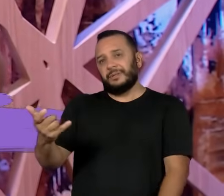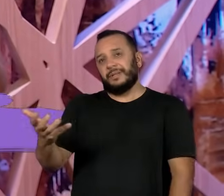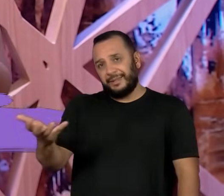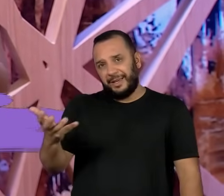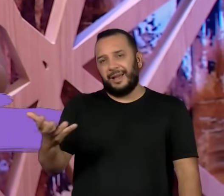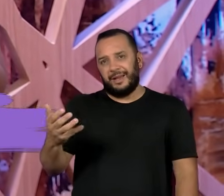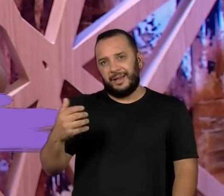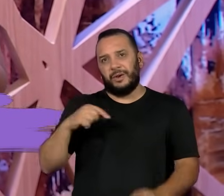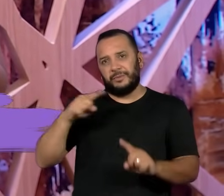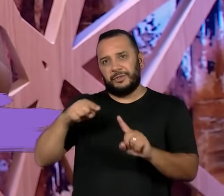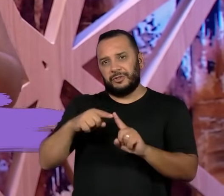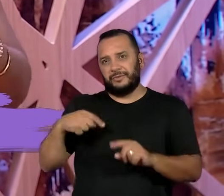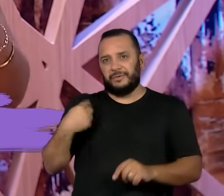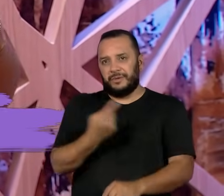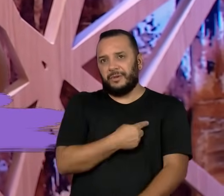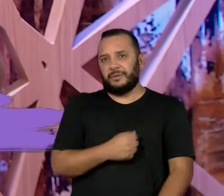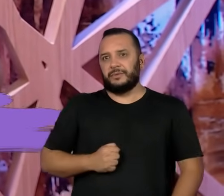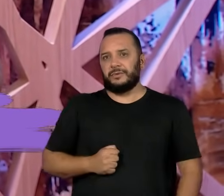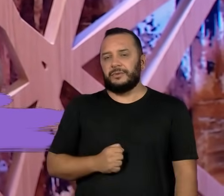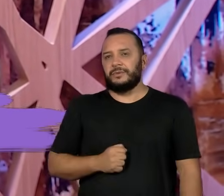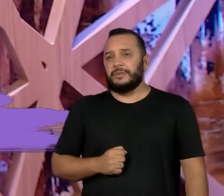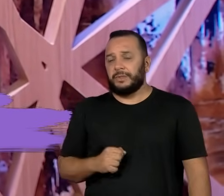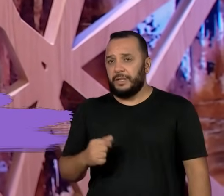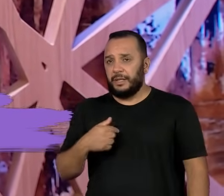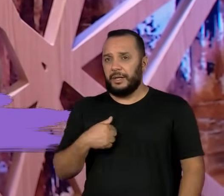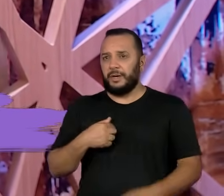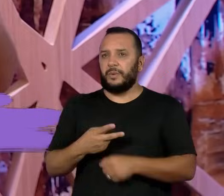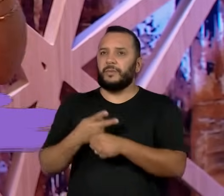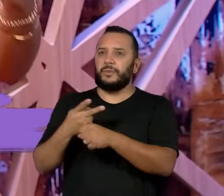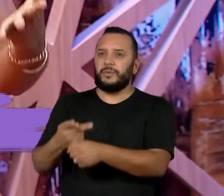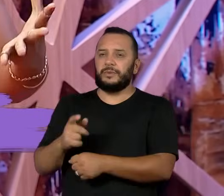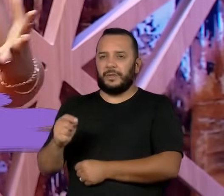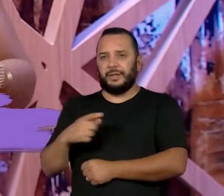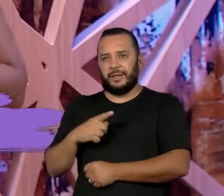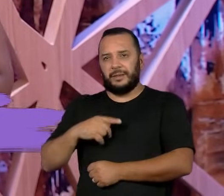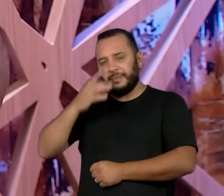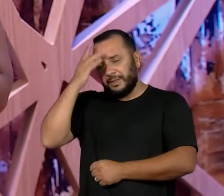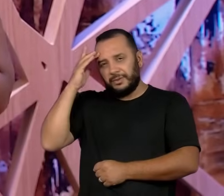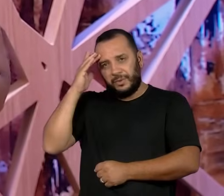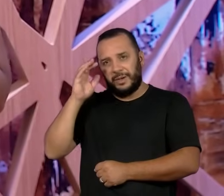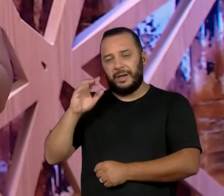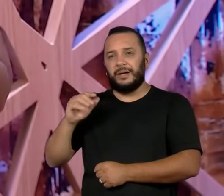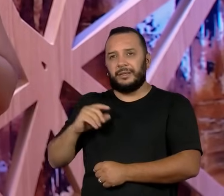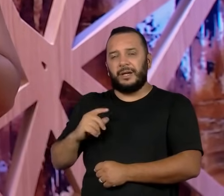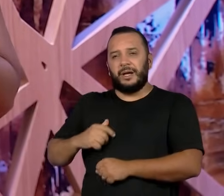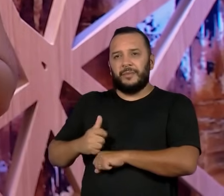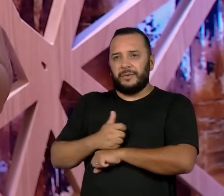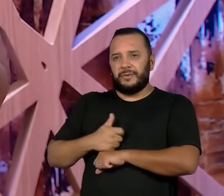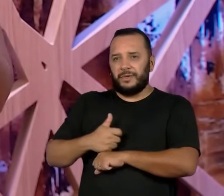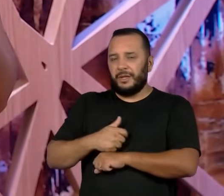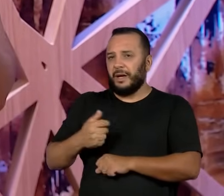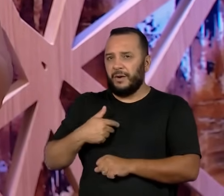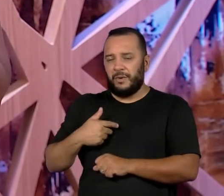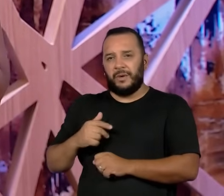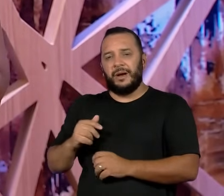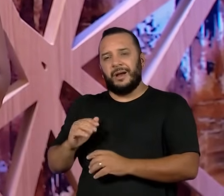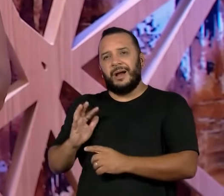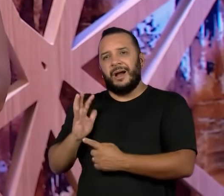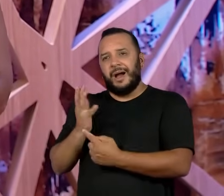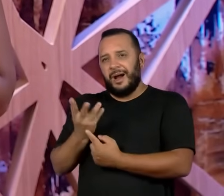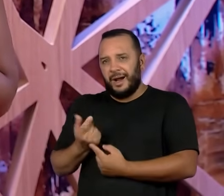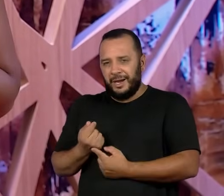gente. Então, quando a gente vai lá, o que eu procuro buscar são os artesãos, pessoas que são bem, assim,